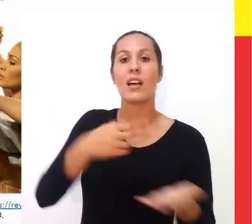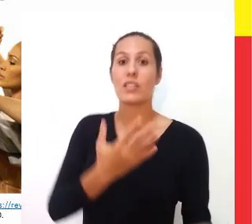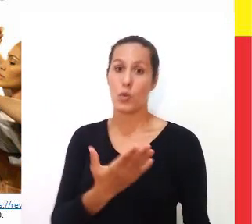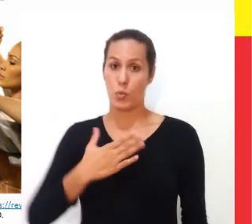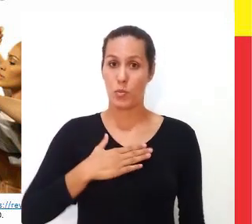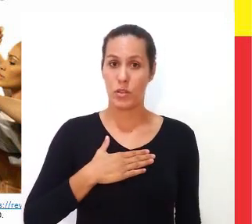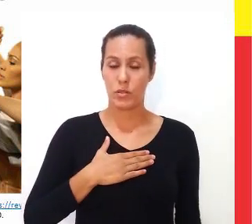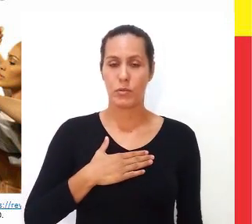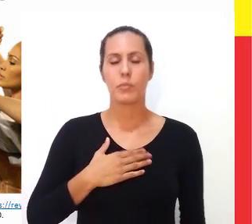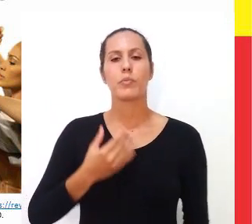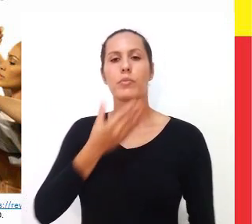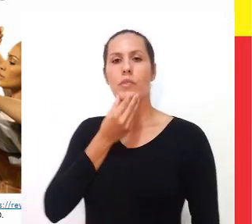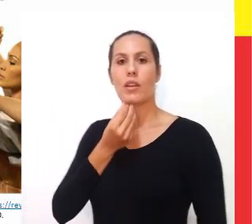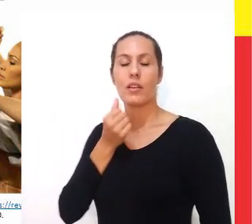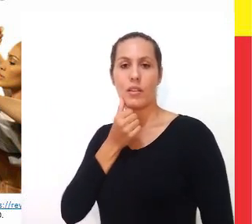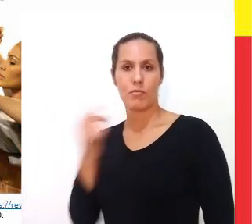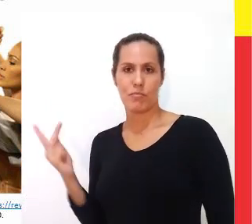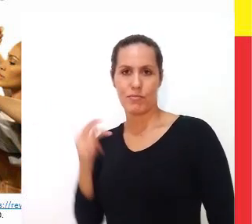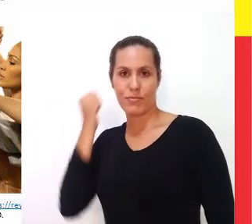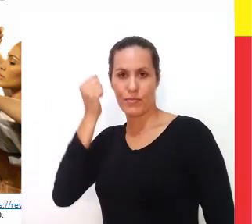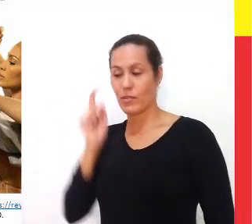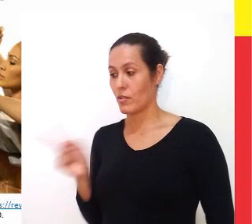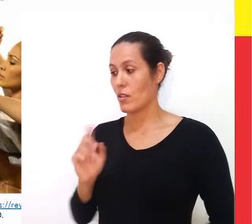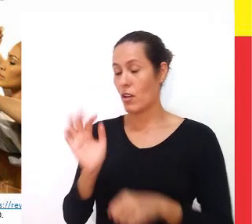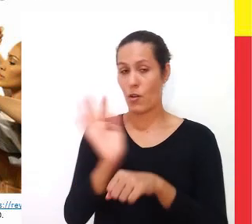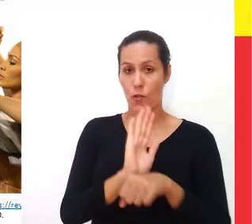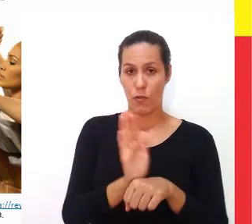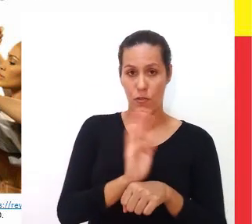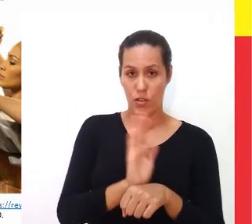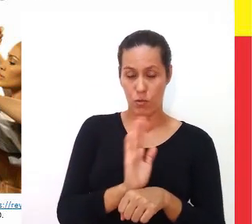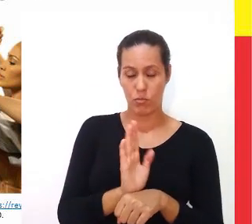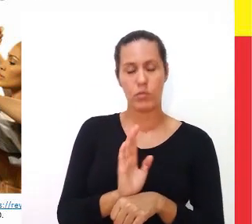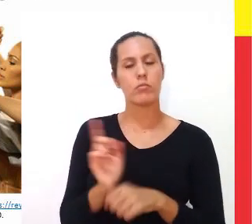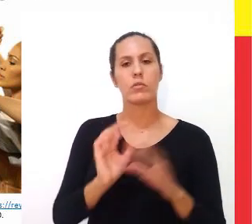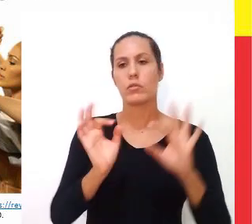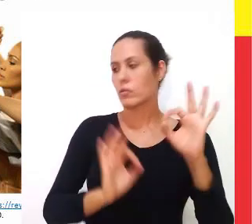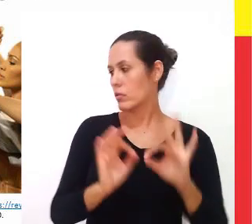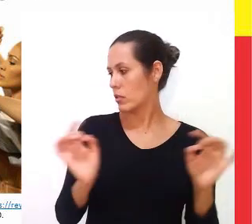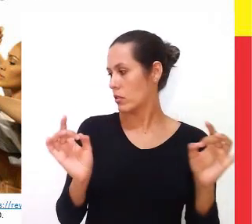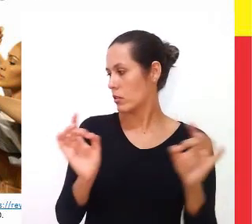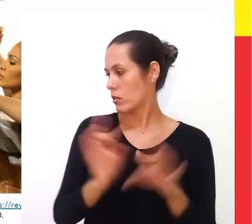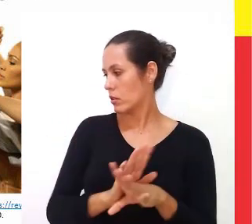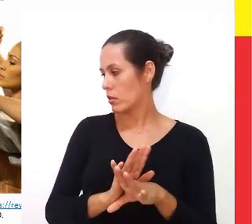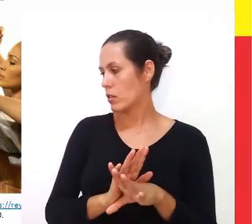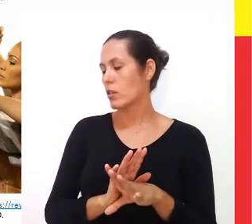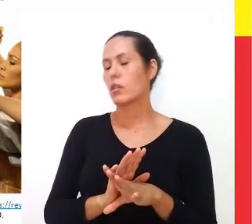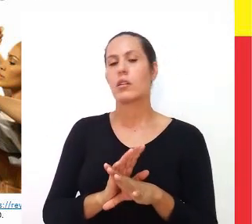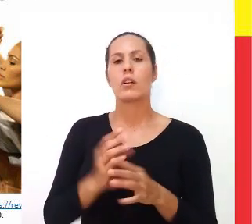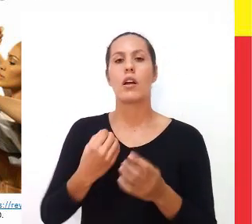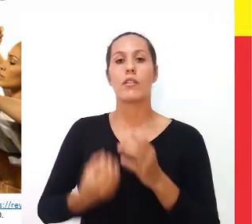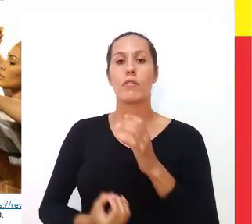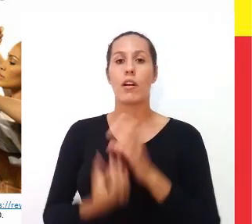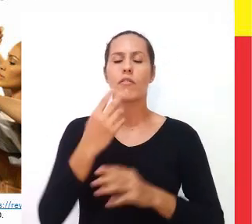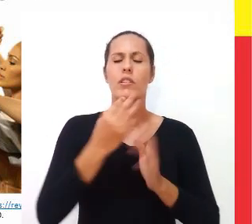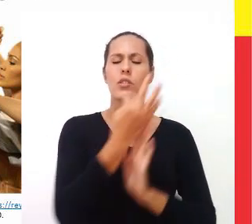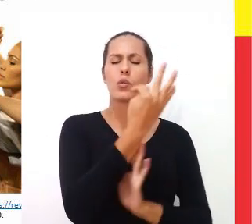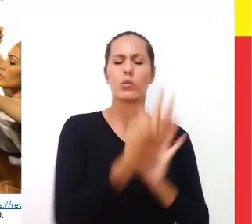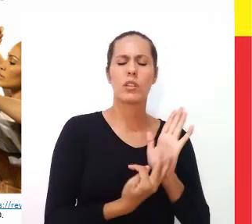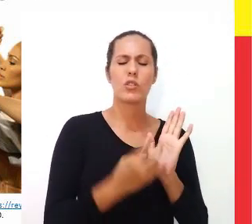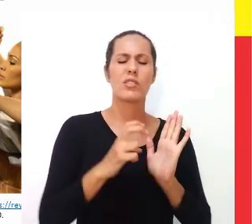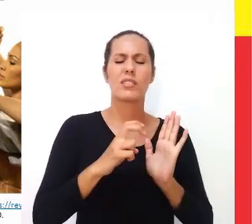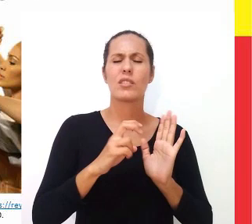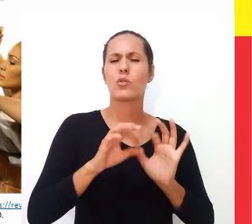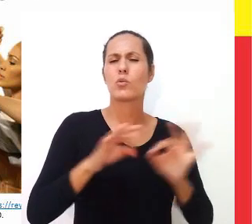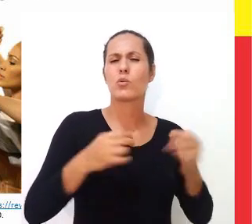Jennifer Lopez e Richard Gere. Depois que você assistir esse filme, você vai fazer um texto de 5 linhas sobre o que mais gostou